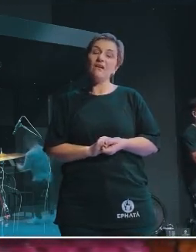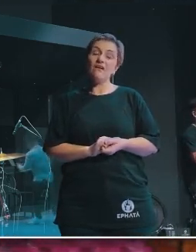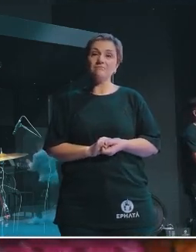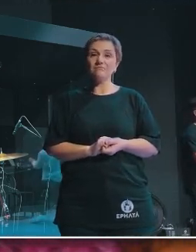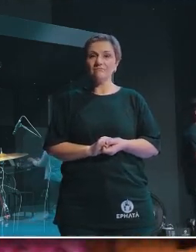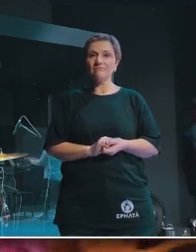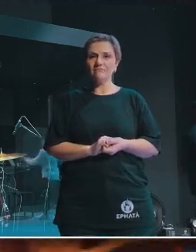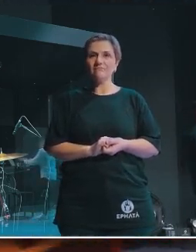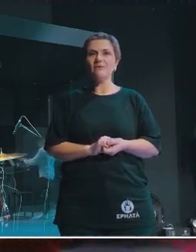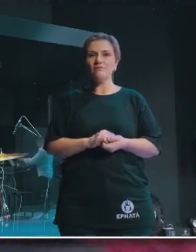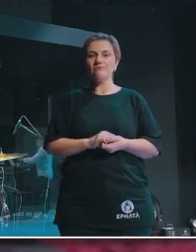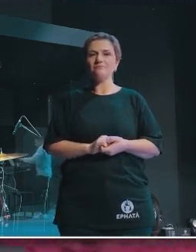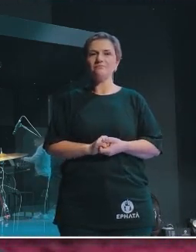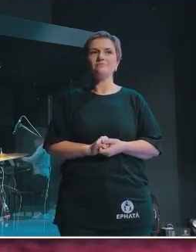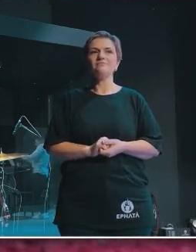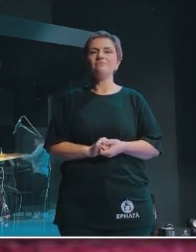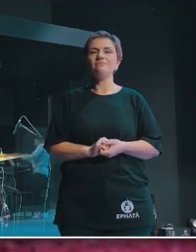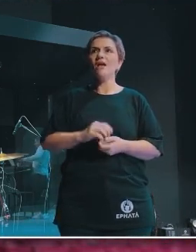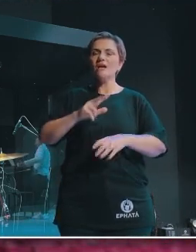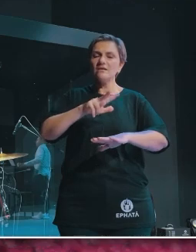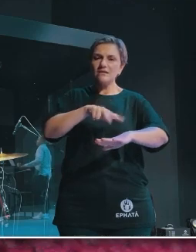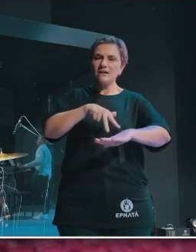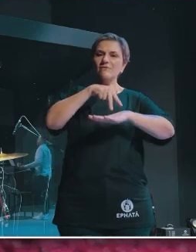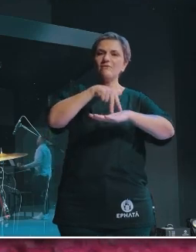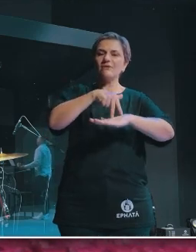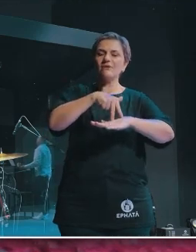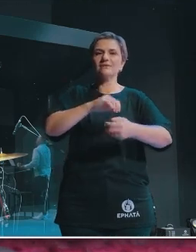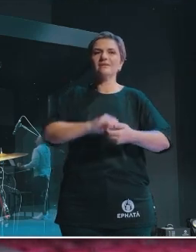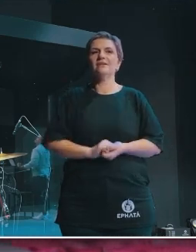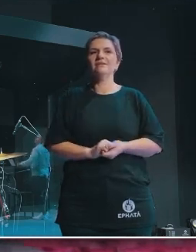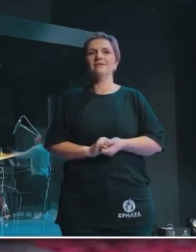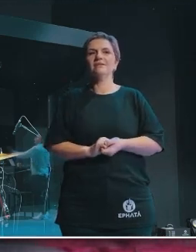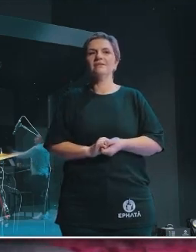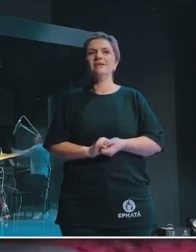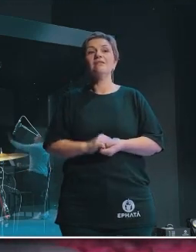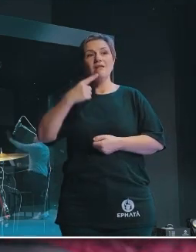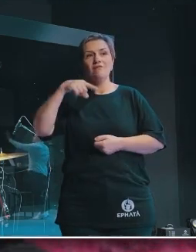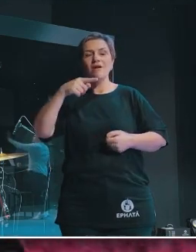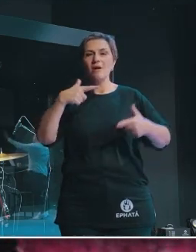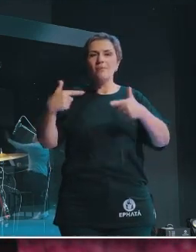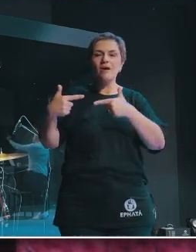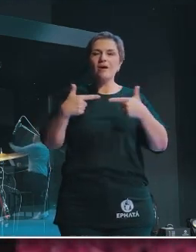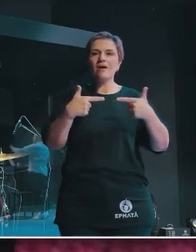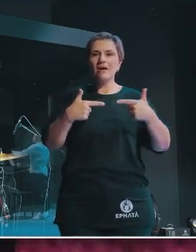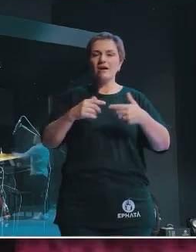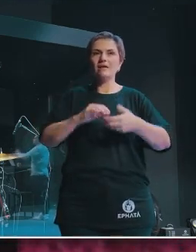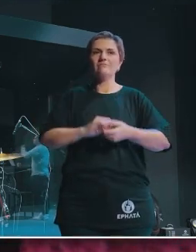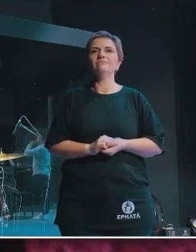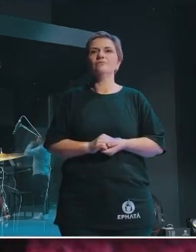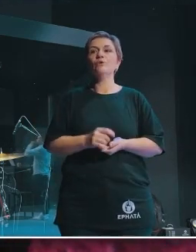Ele se levanta assim como Deus falou com ele. Ele se levanta e ele vai para a guerra. Olha para mim que eu já vou terminar.